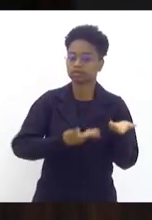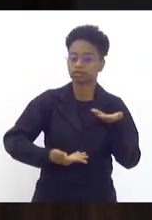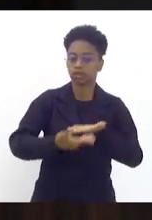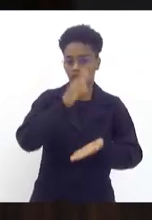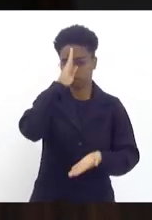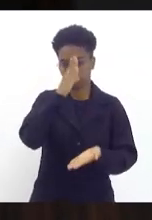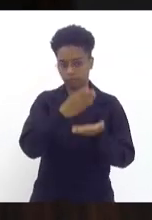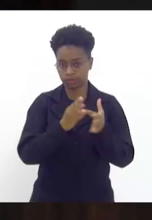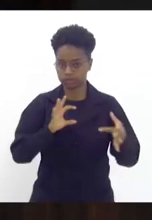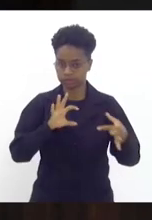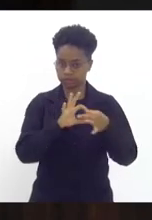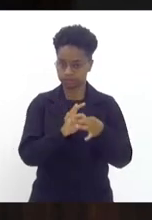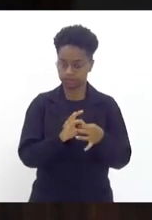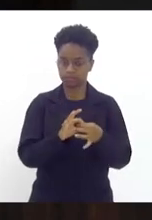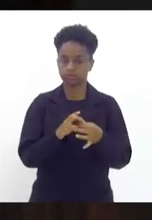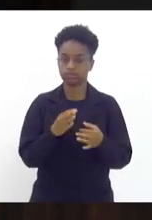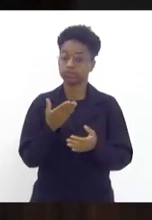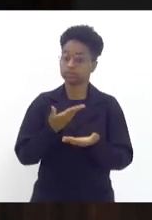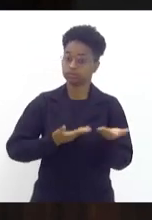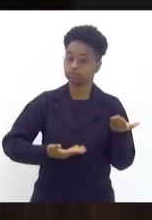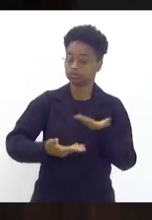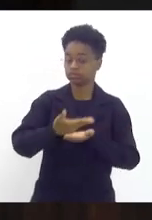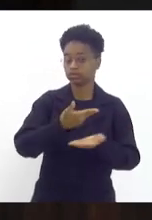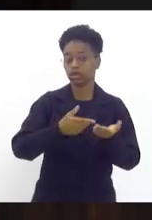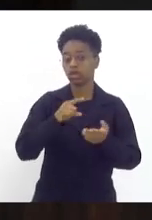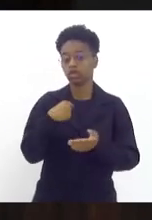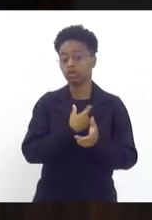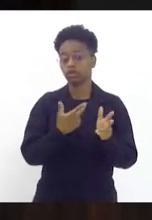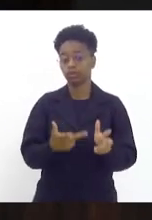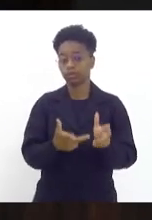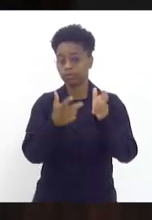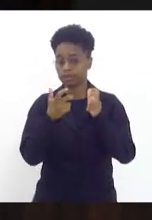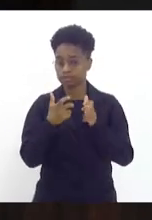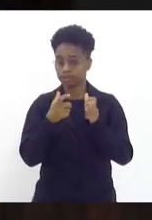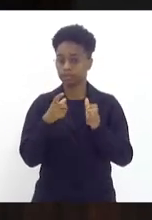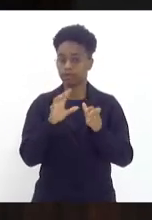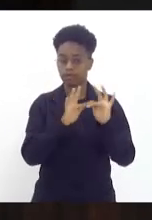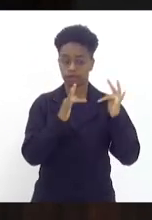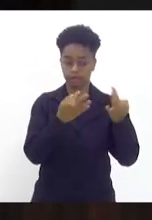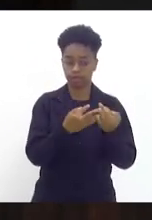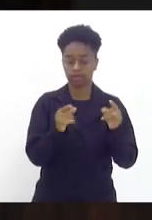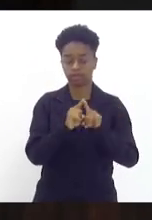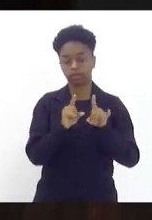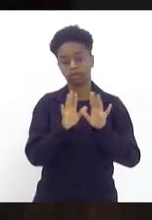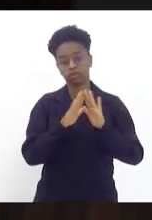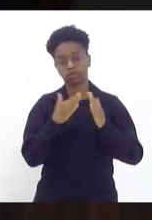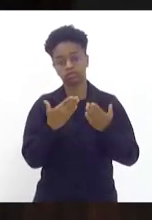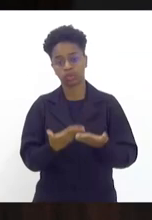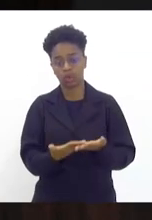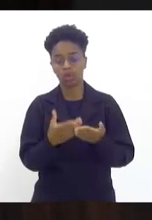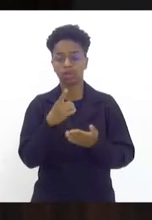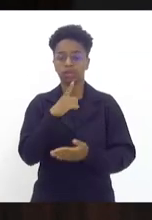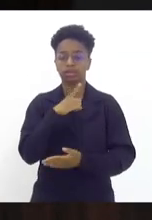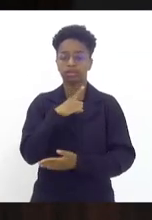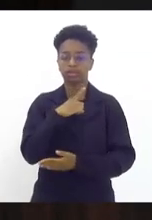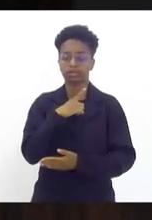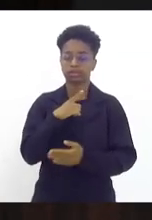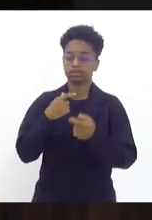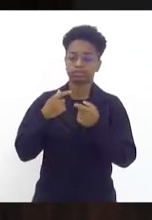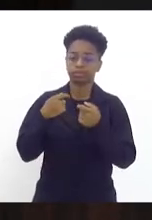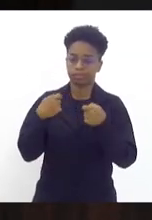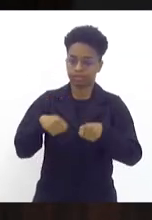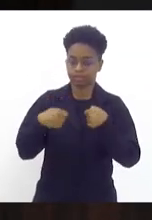parceria. Nessa interlocução, observa-se que tanto a família quanto a escola têm a necessidade